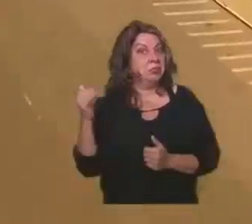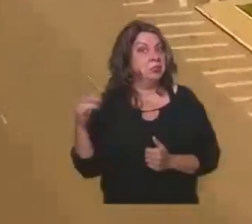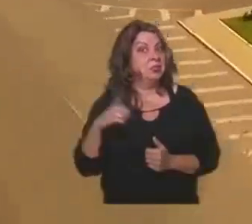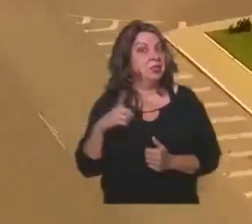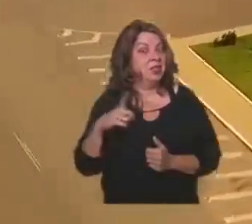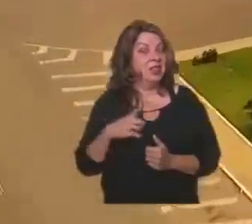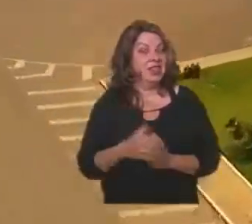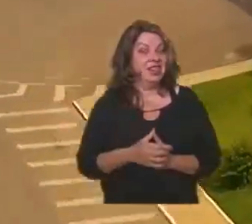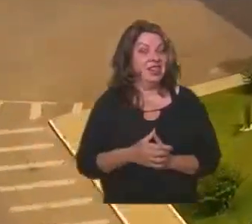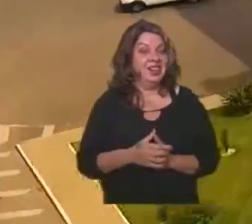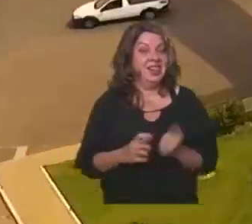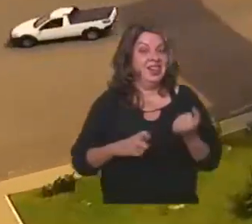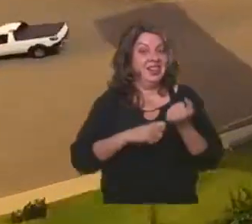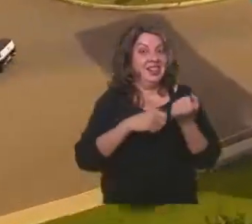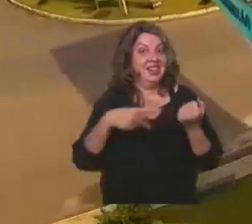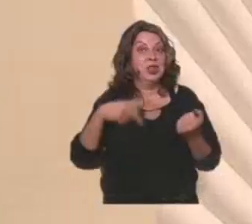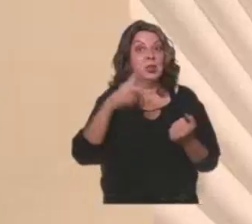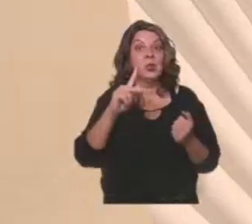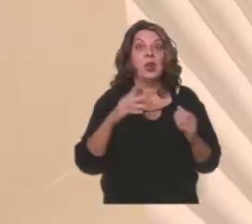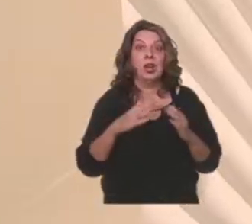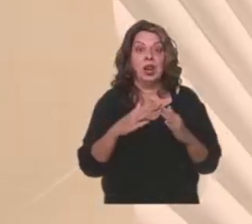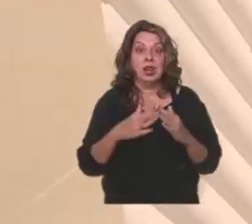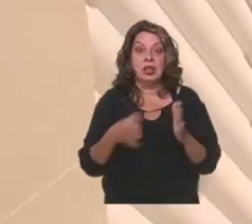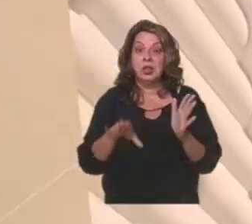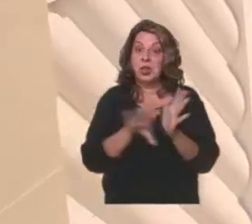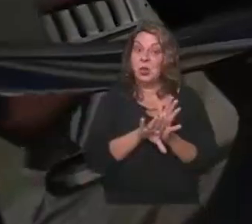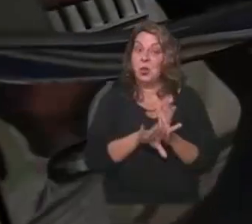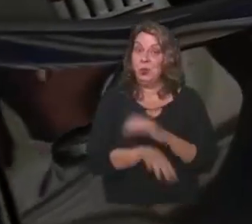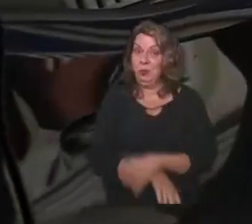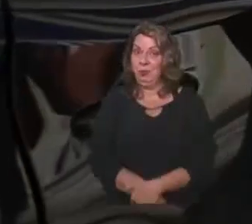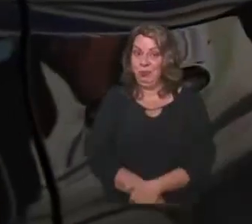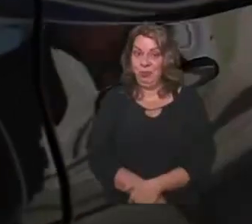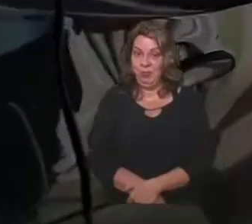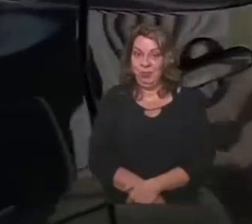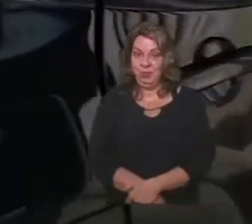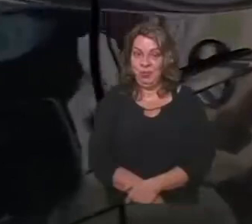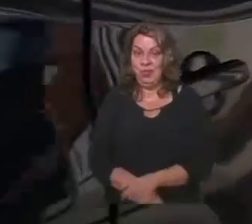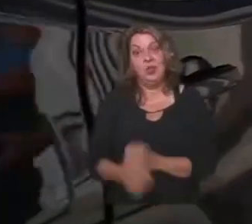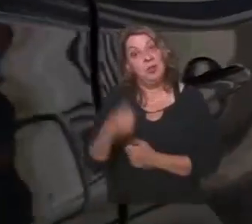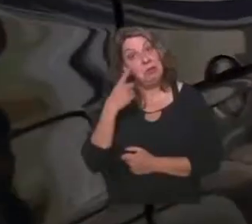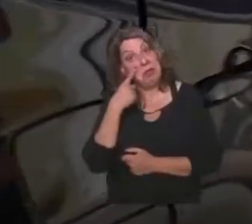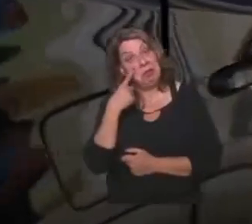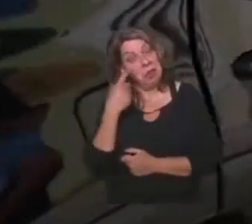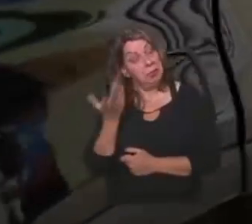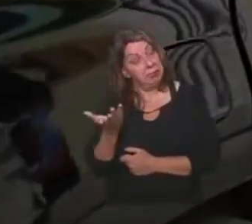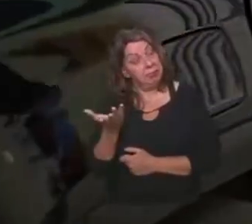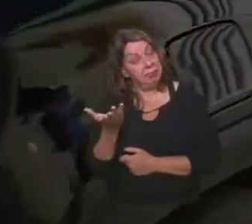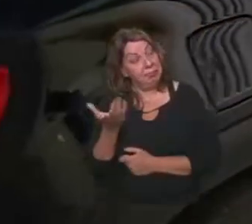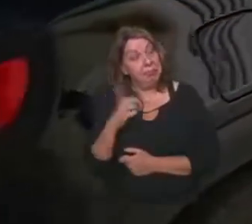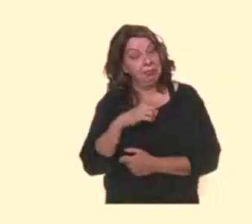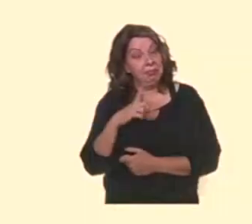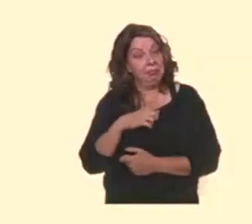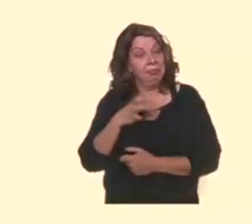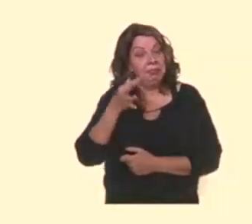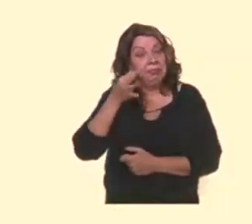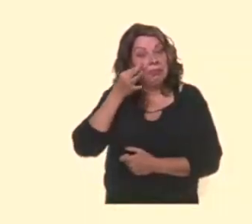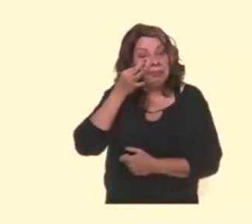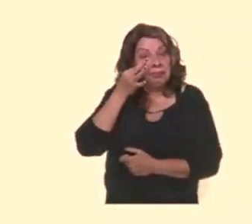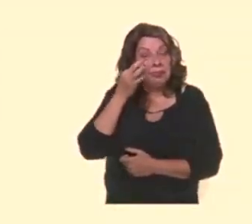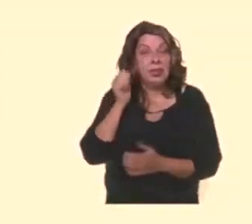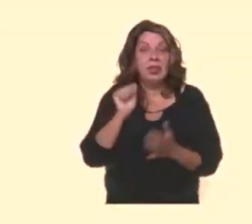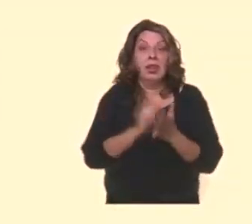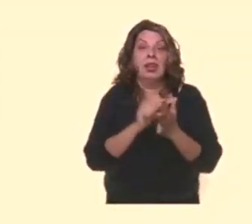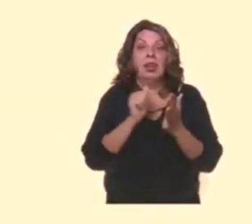TV Sergipana, Caju Cap na sua casa, chegou. E vamos ver se tem alguém assistindo ao vivo. Ou